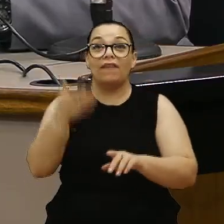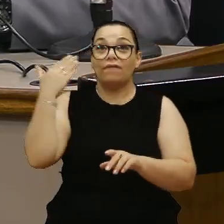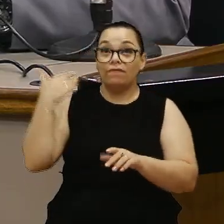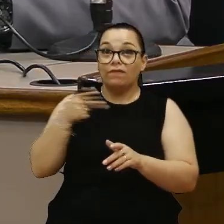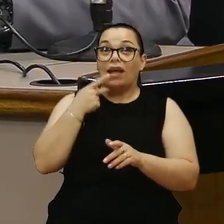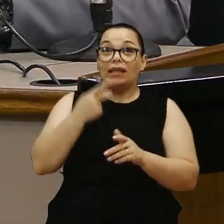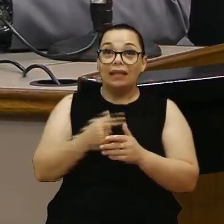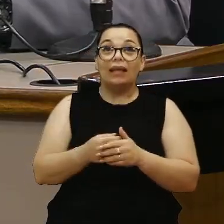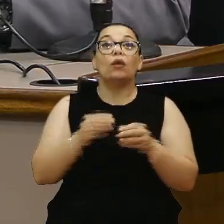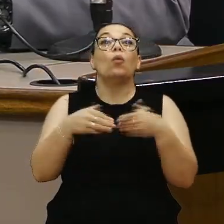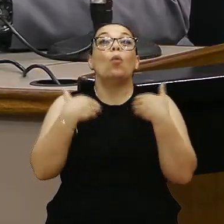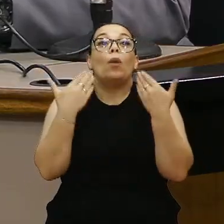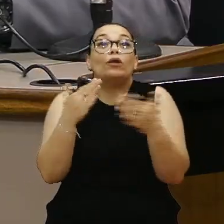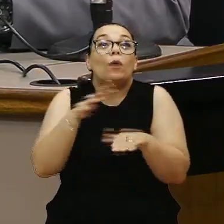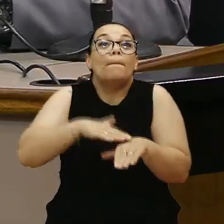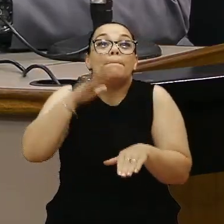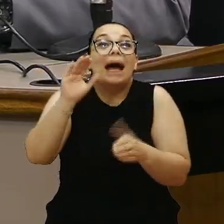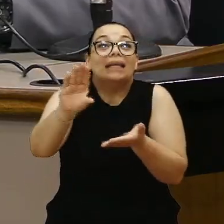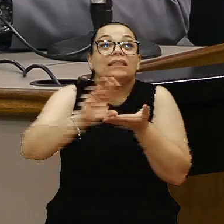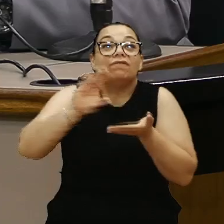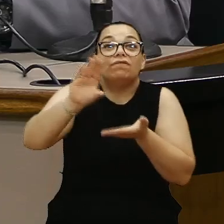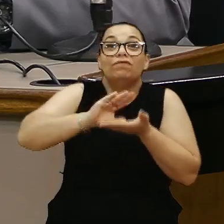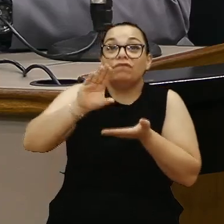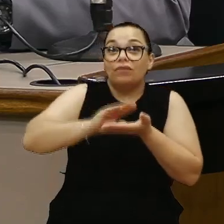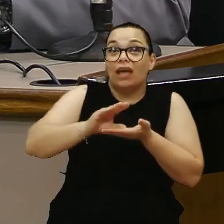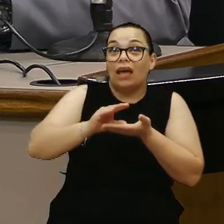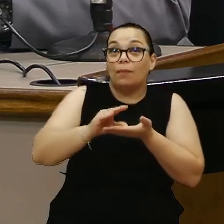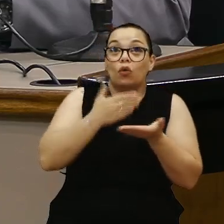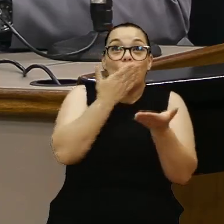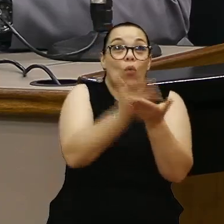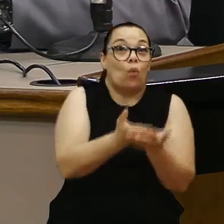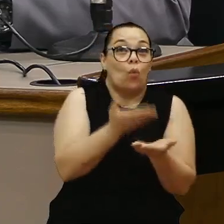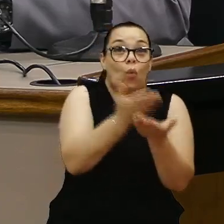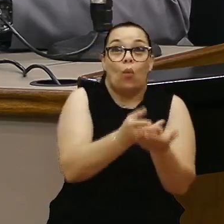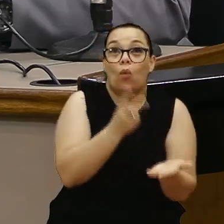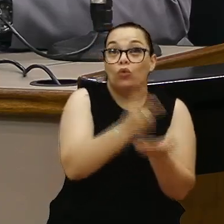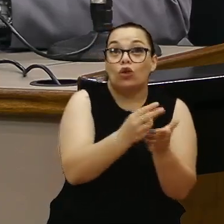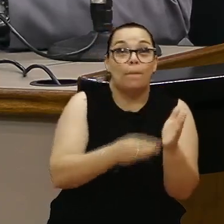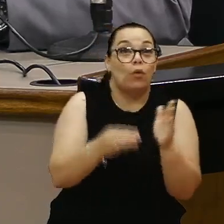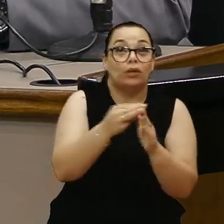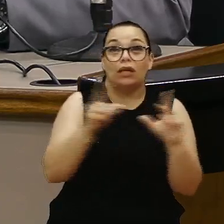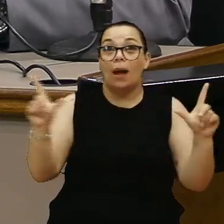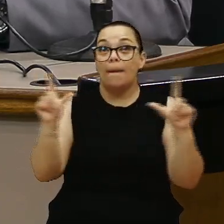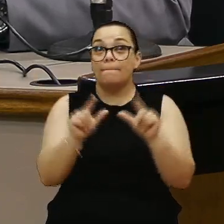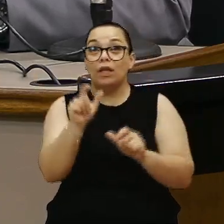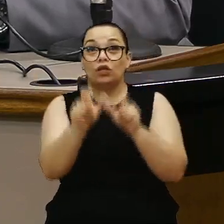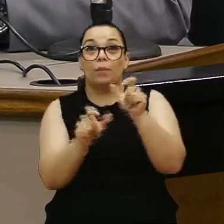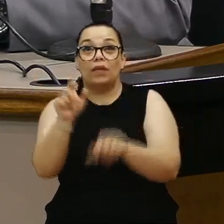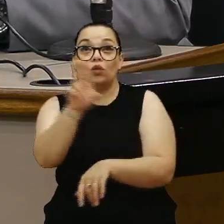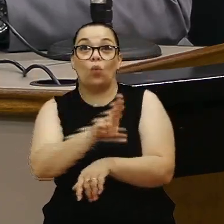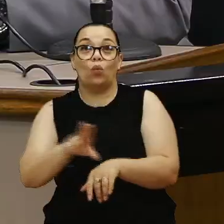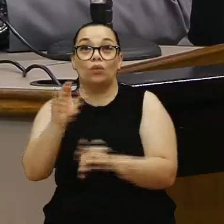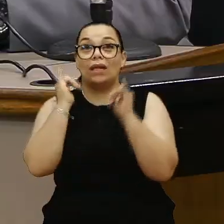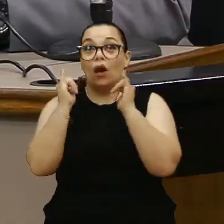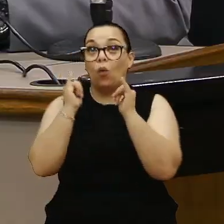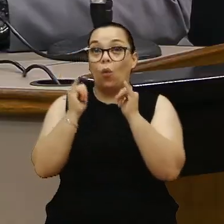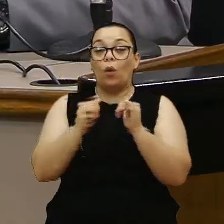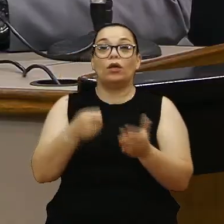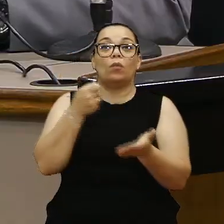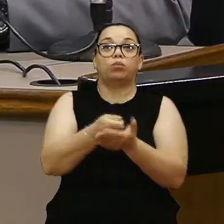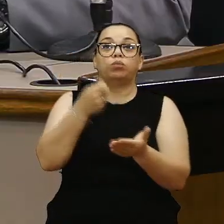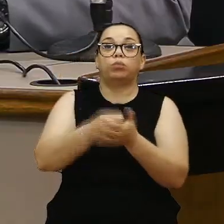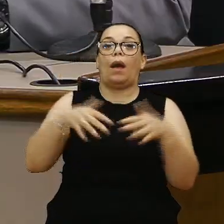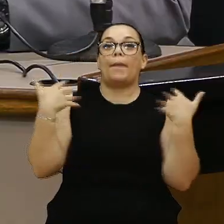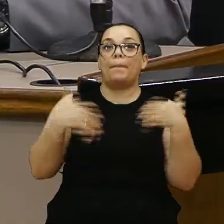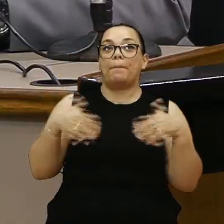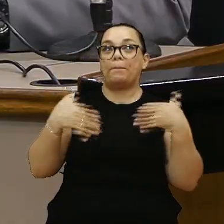tribuna, quanto mais subsídio a gente der e continuar com esse modelo, menos pessoas vão utilizar o ônibus e a passagem vai ficar cada vez